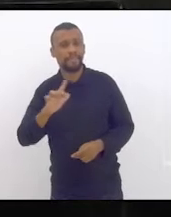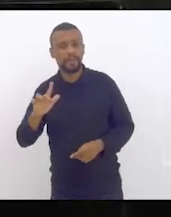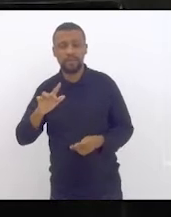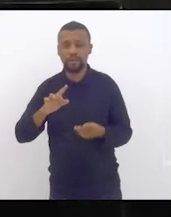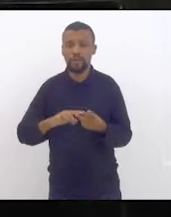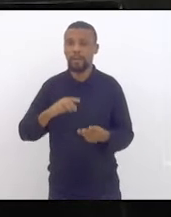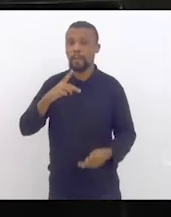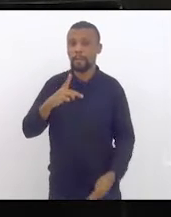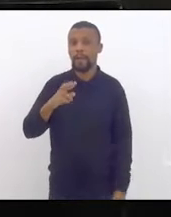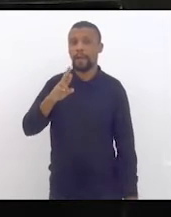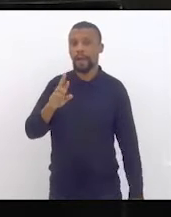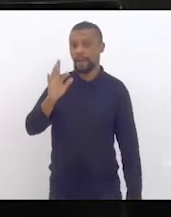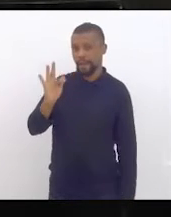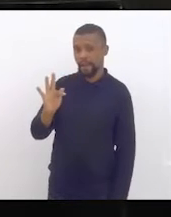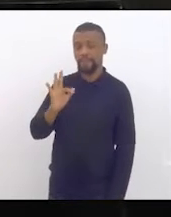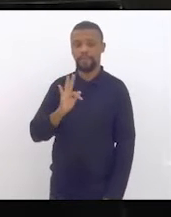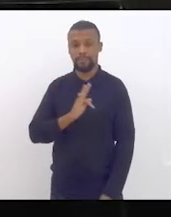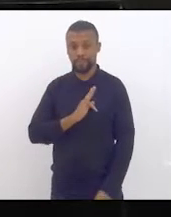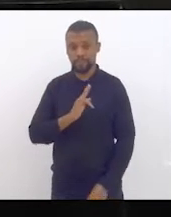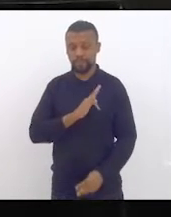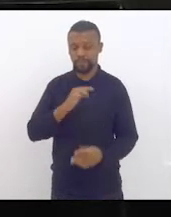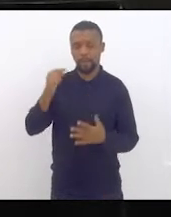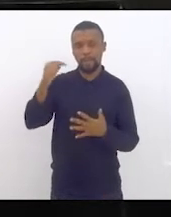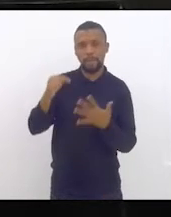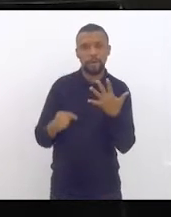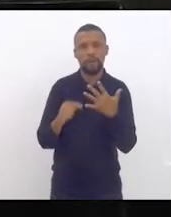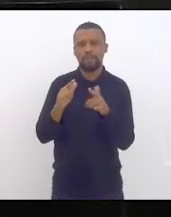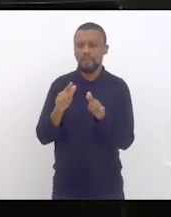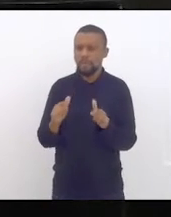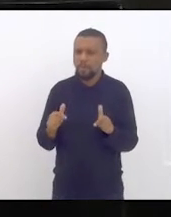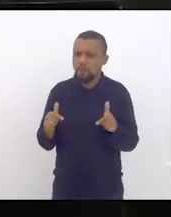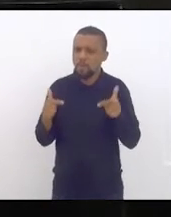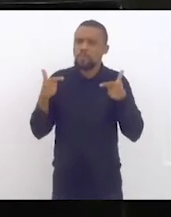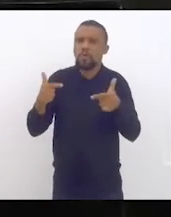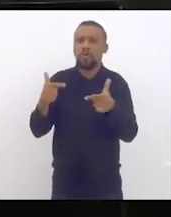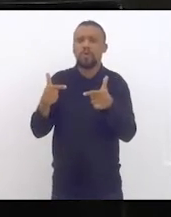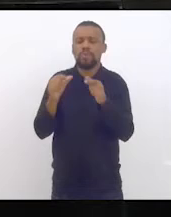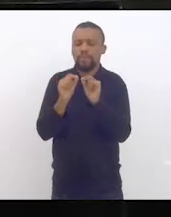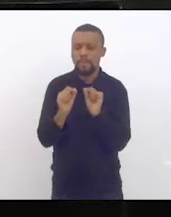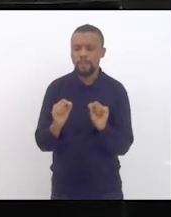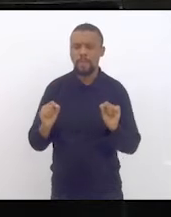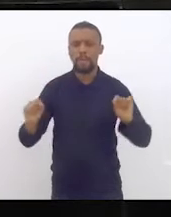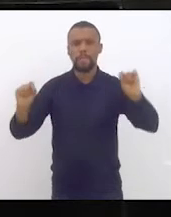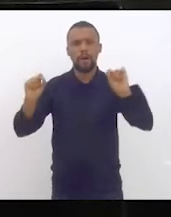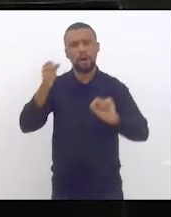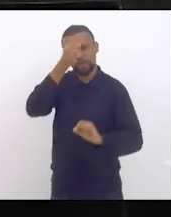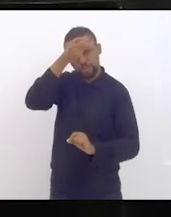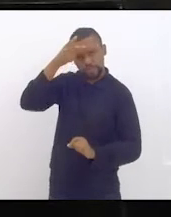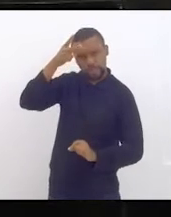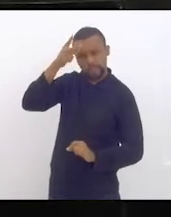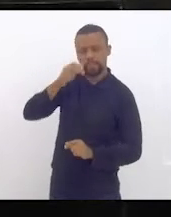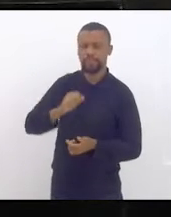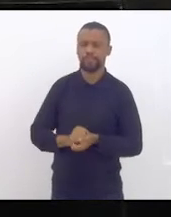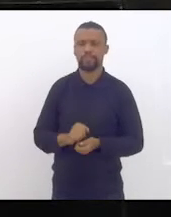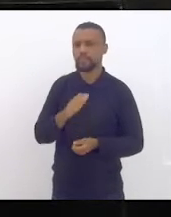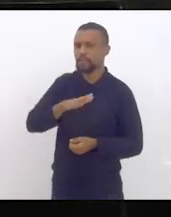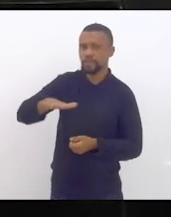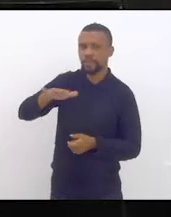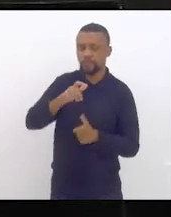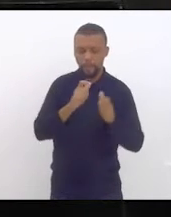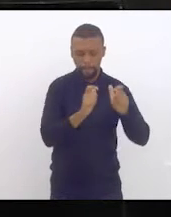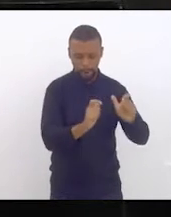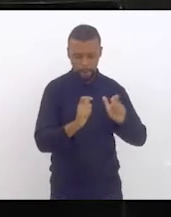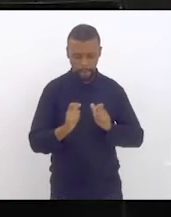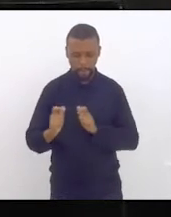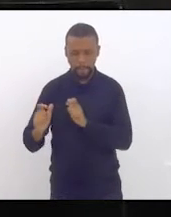Rodoviária Federal vem realizando um choque de ordem em todo município e elas são realizados nos locais